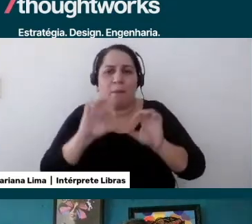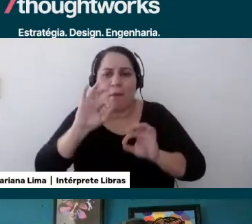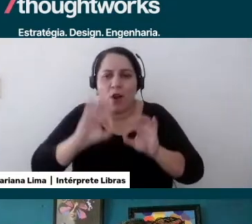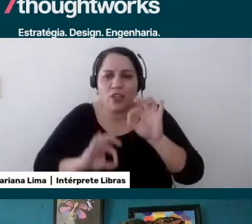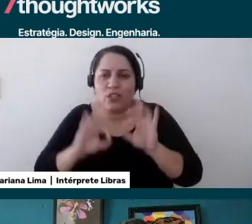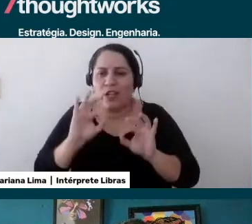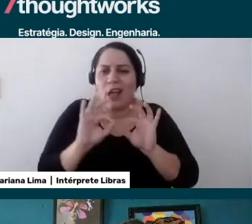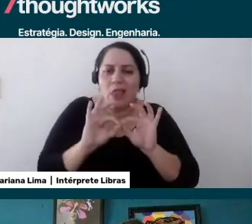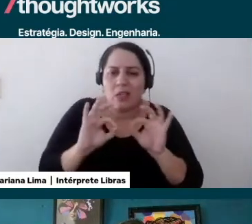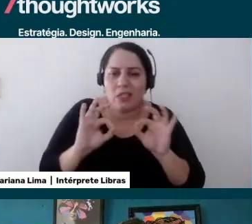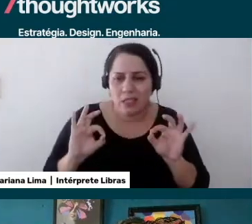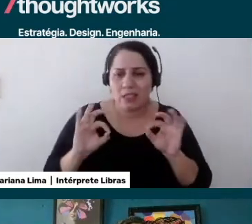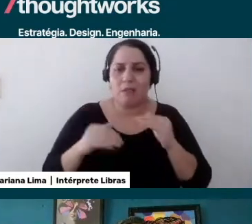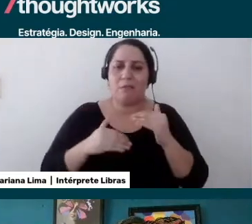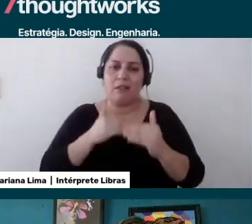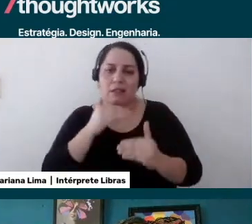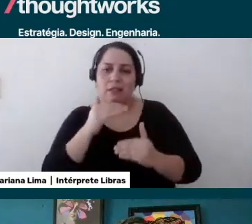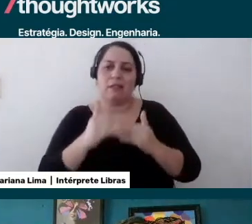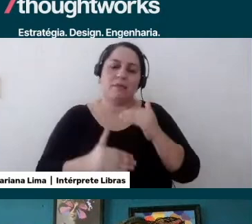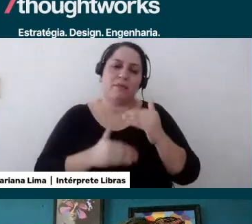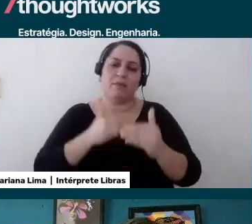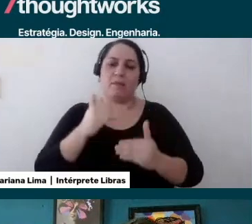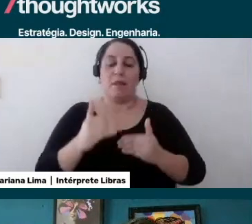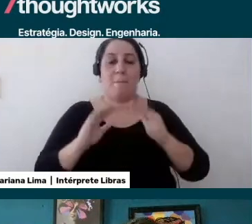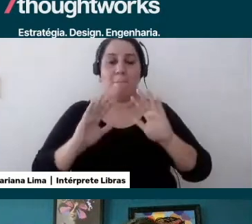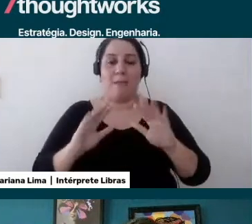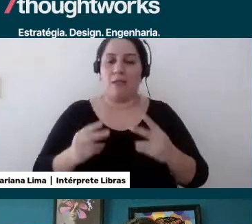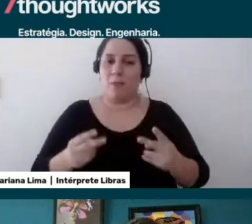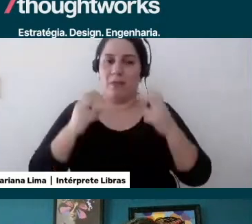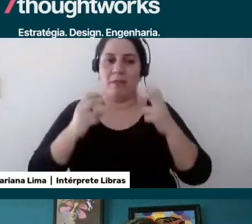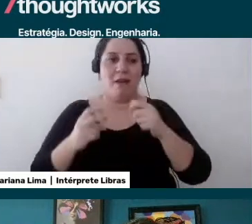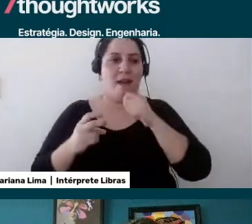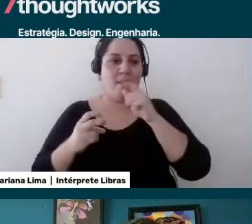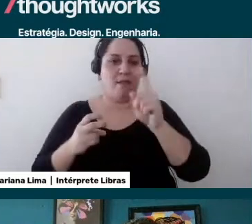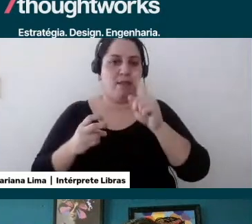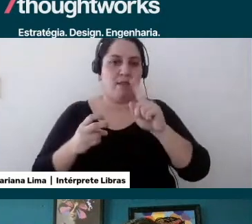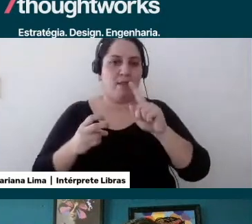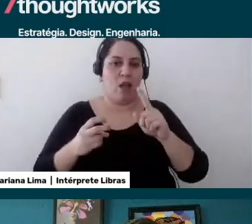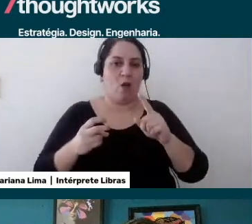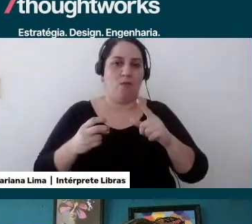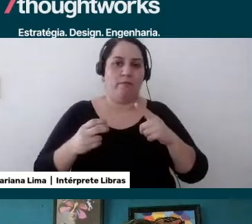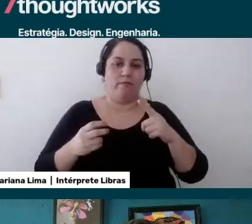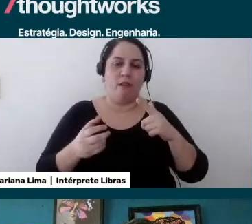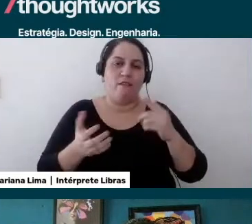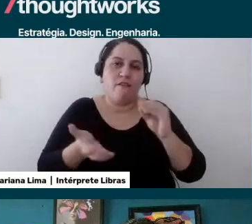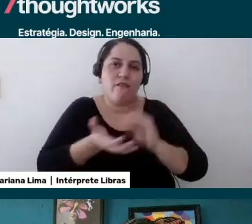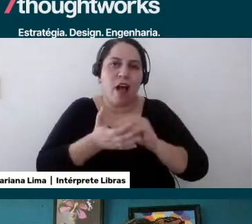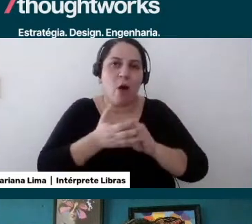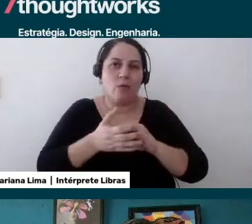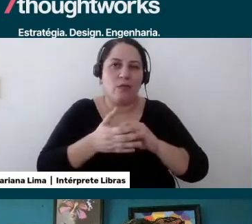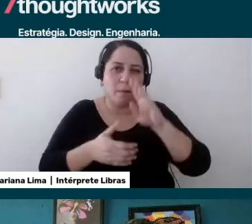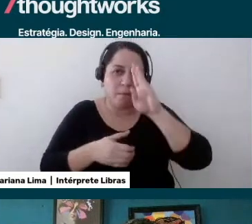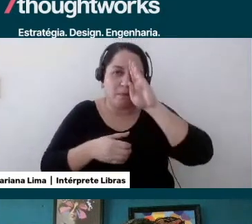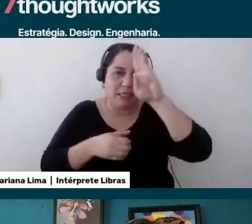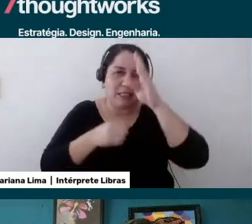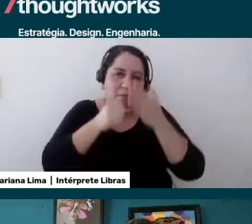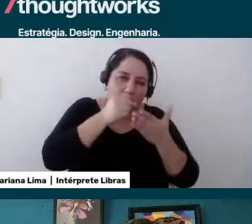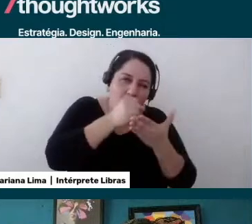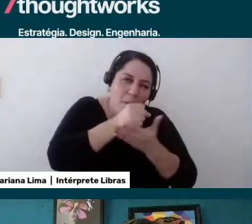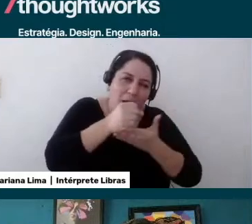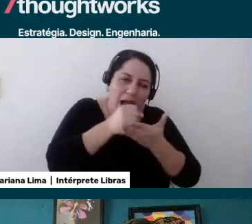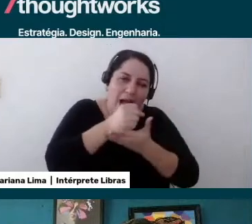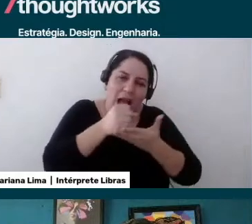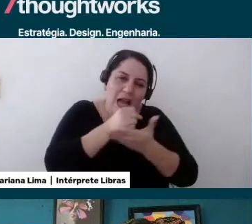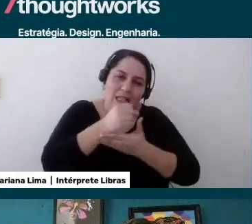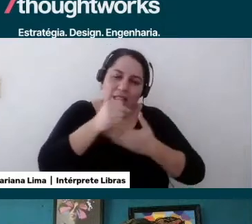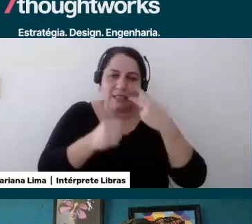minha sensação é que isso não está exatamente na base, assim, né, no valor intrínseco do core da empresa, do tipo,